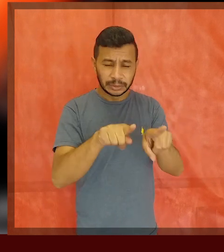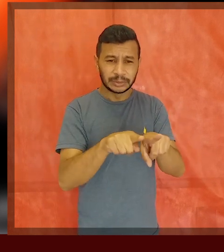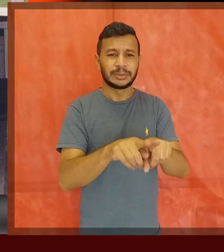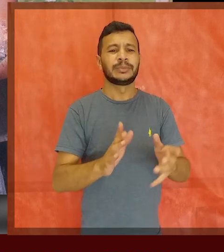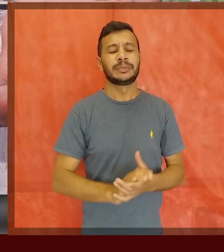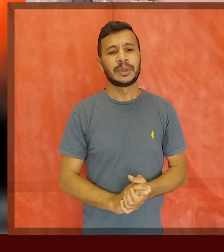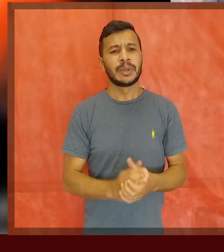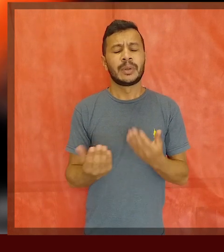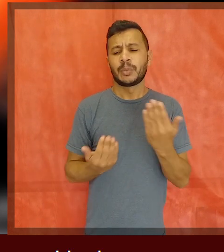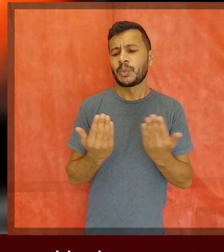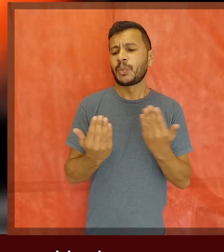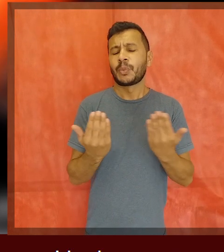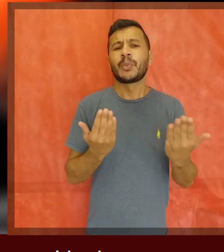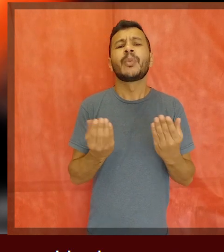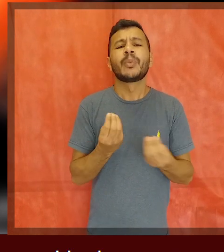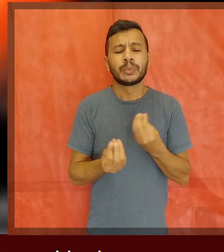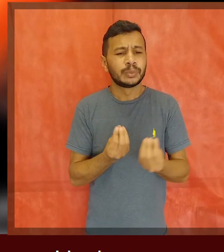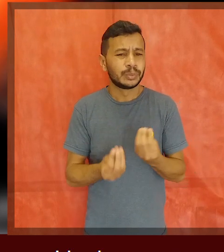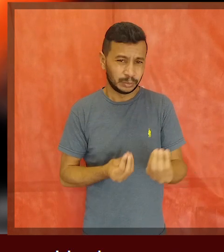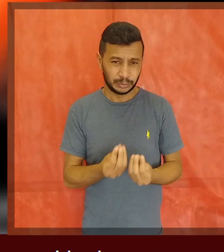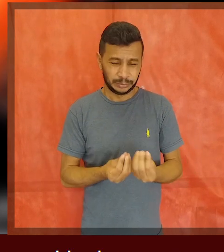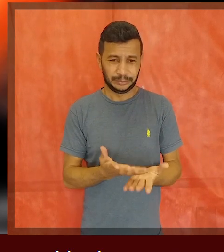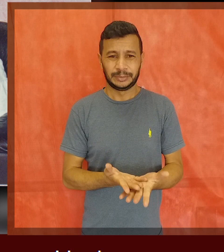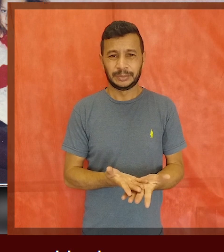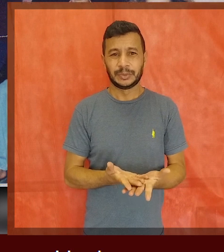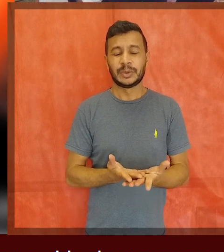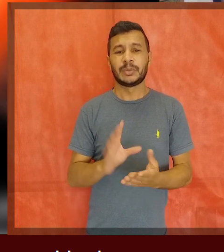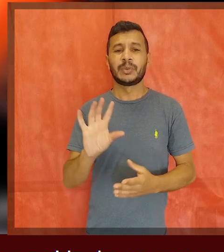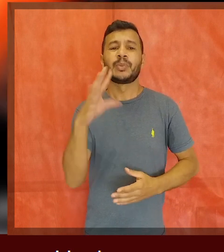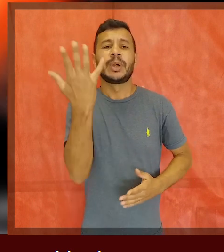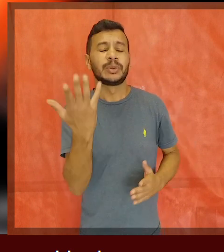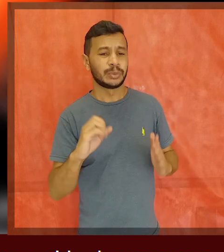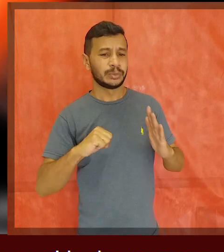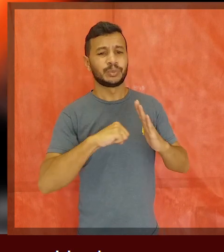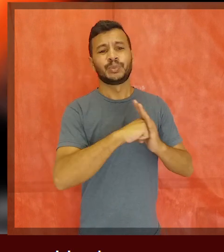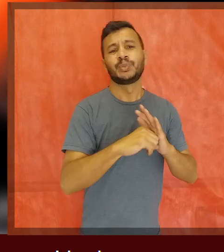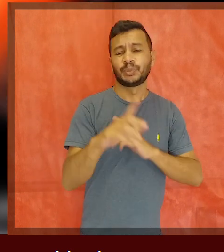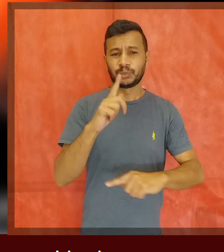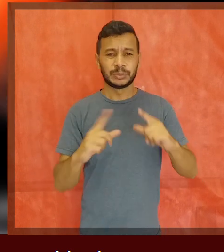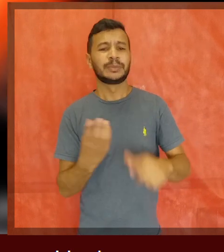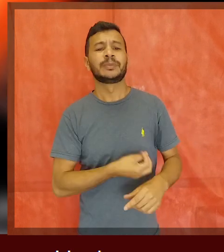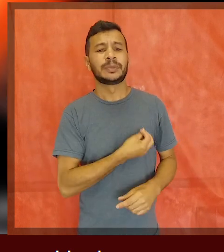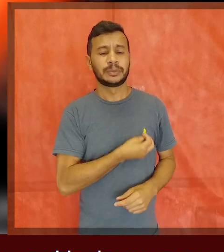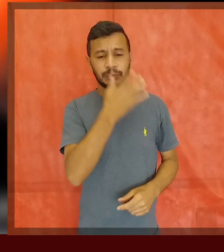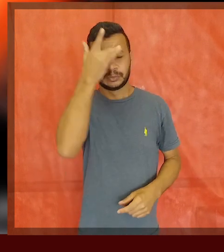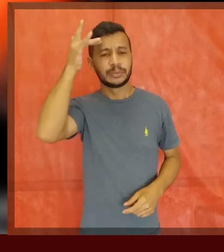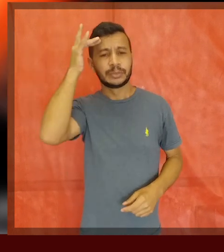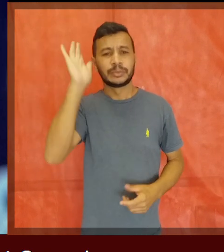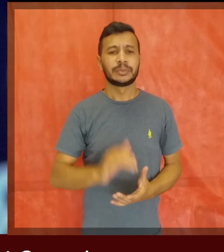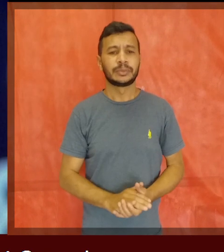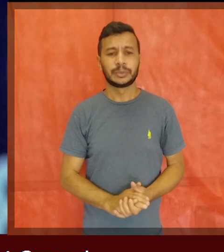como agem e reagem os agentes públicos diante da tragédia gerada pelos acidentes na vida das